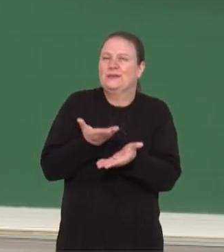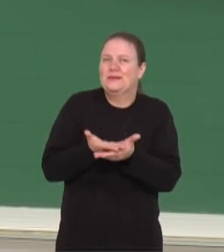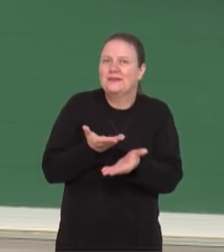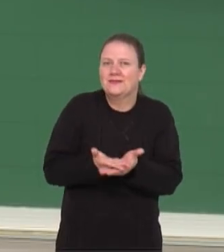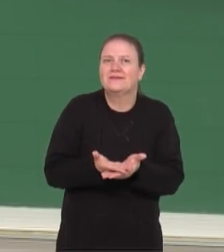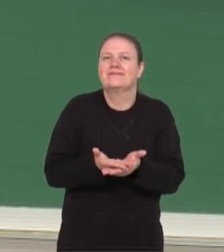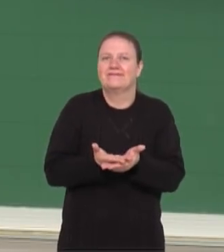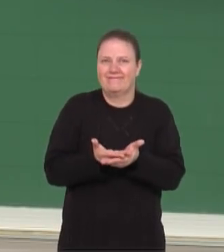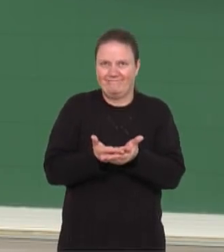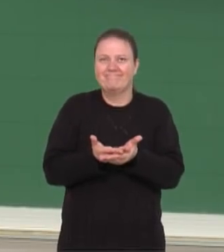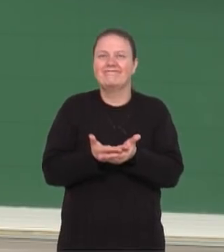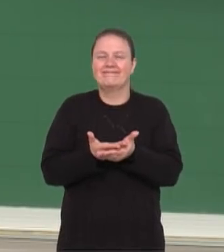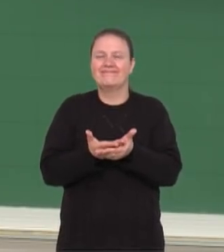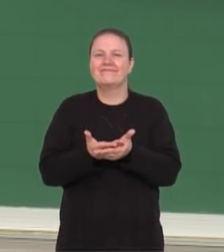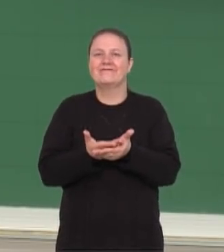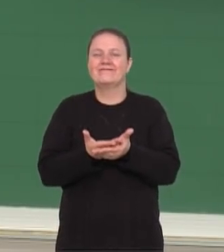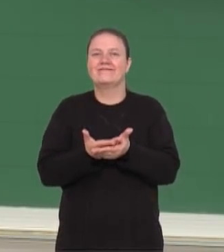Né?